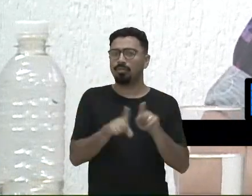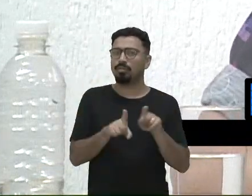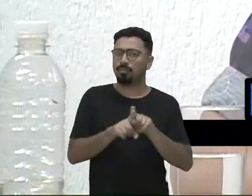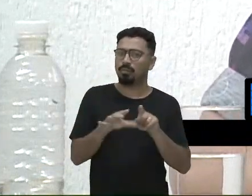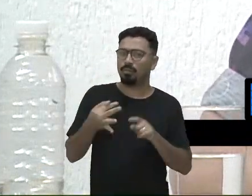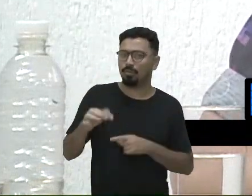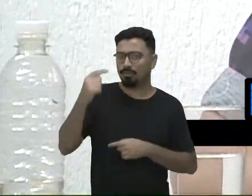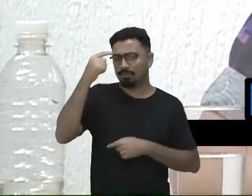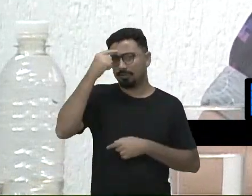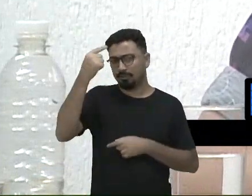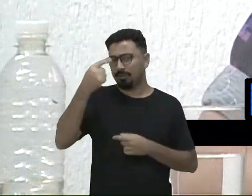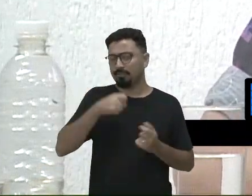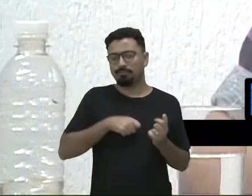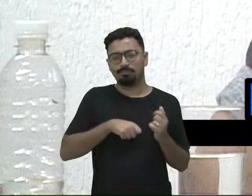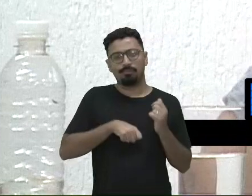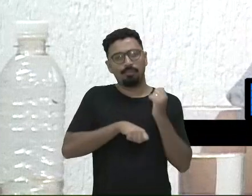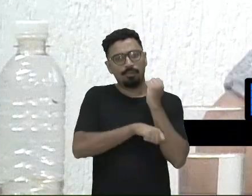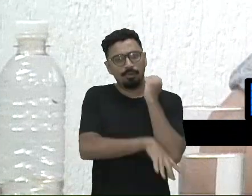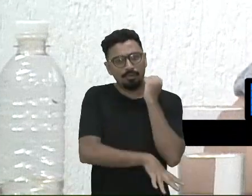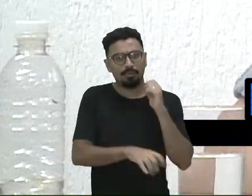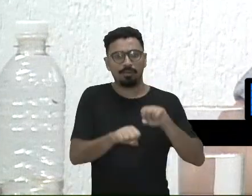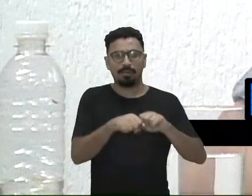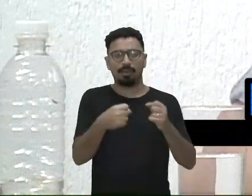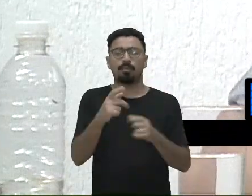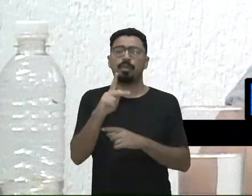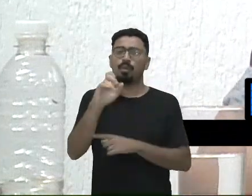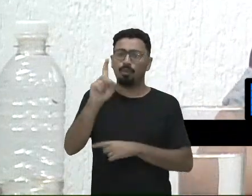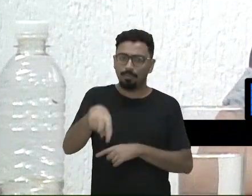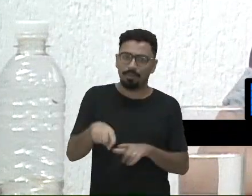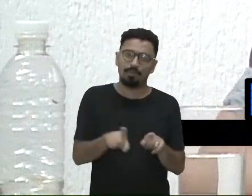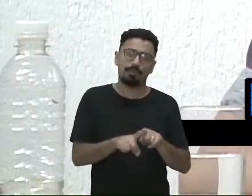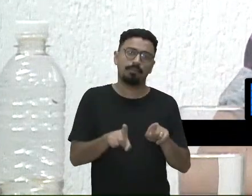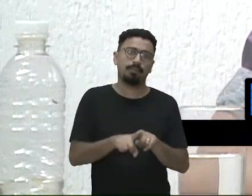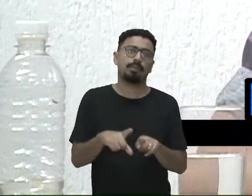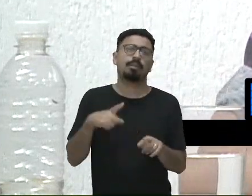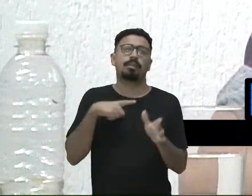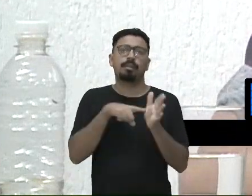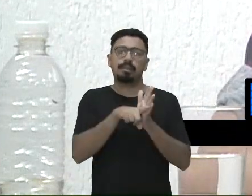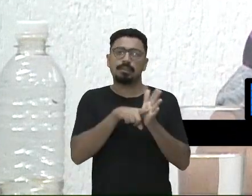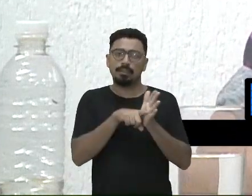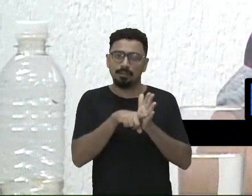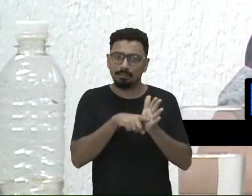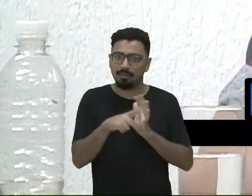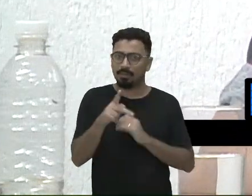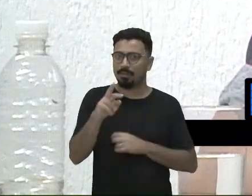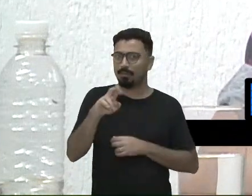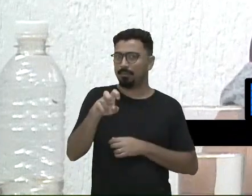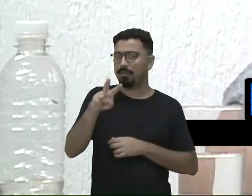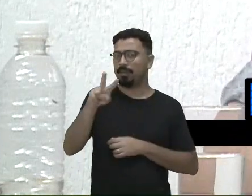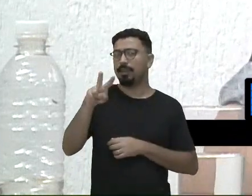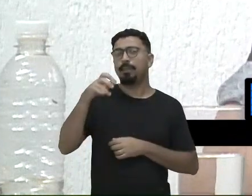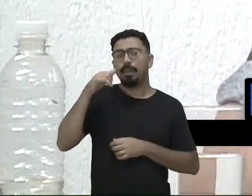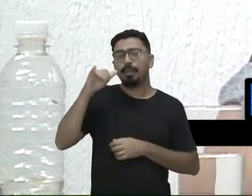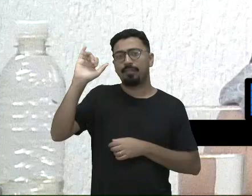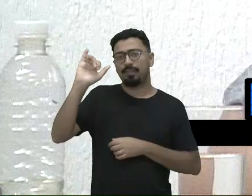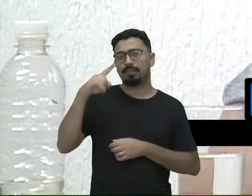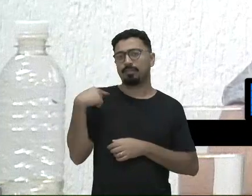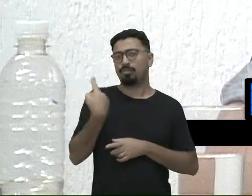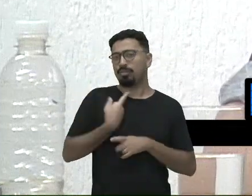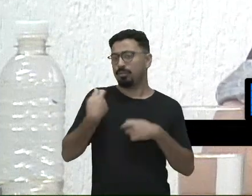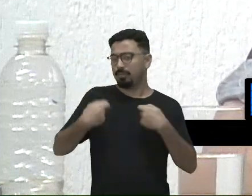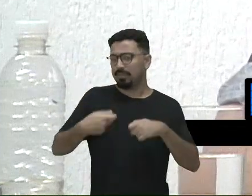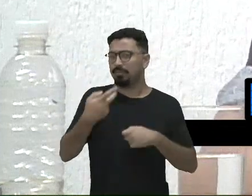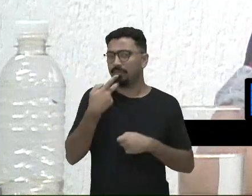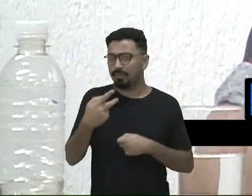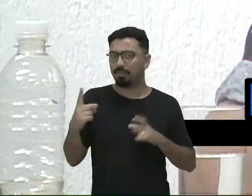cabeça, dor de barriga, ela pode quebrar o pé, ela pode precisar de um exame preventivo. Então, a gente precisa falar desde lá da